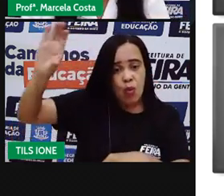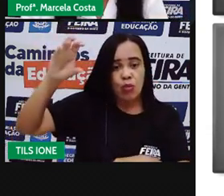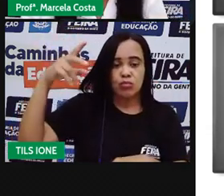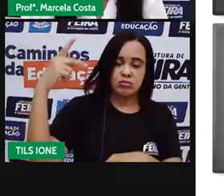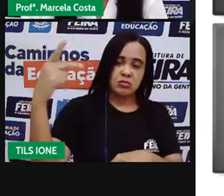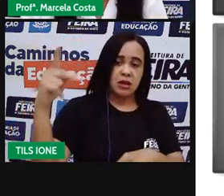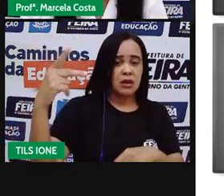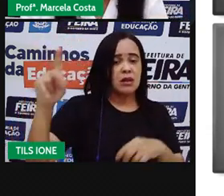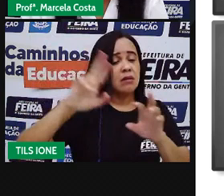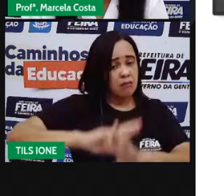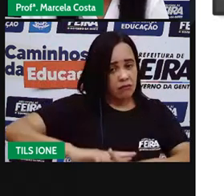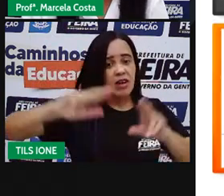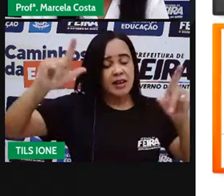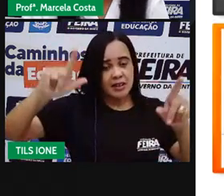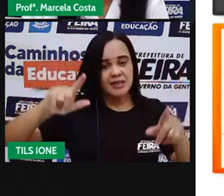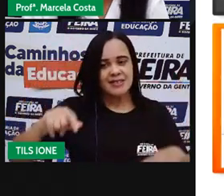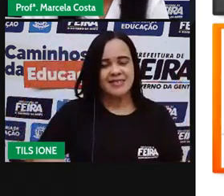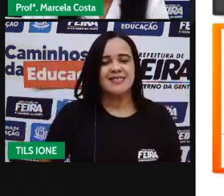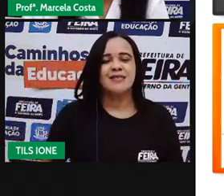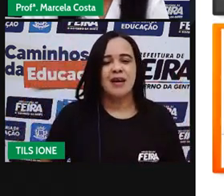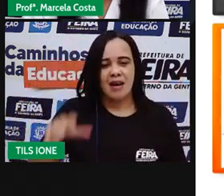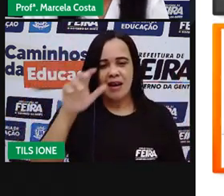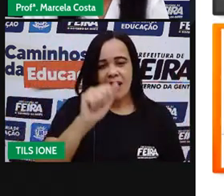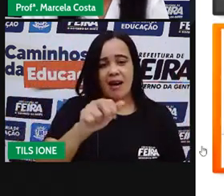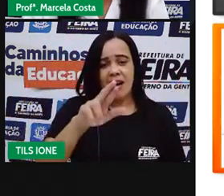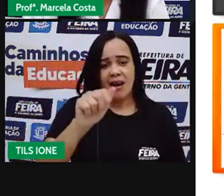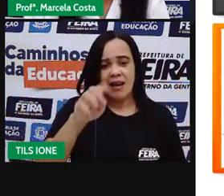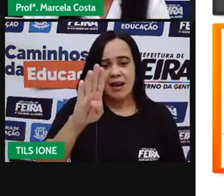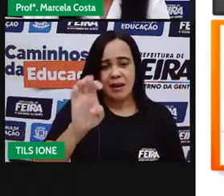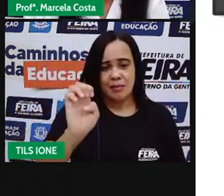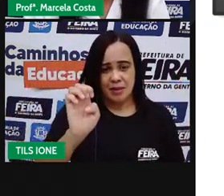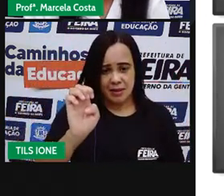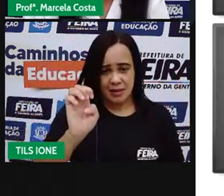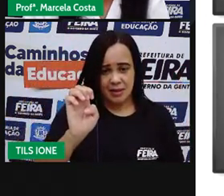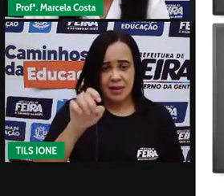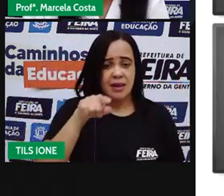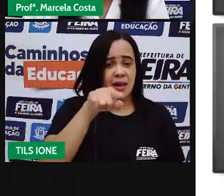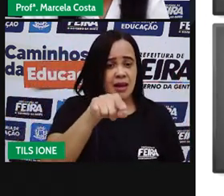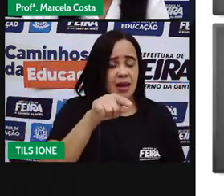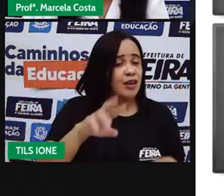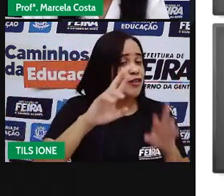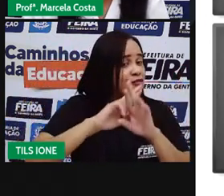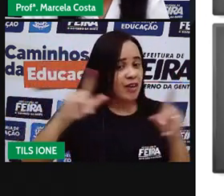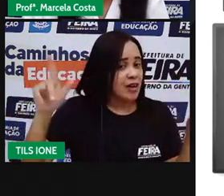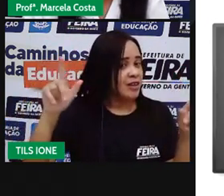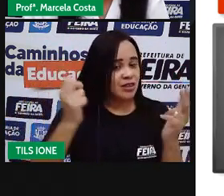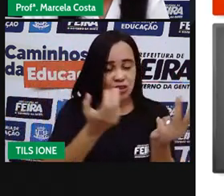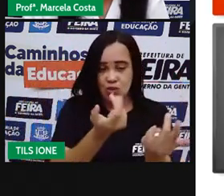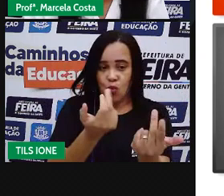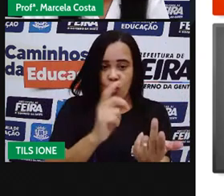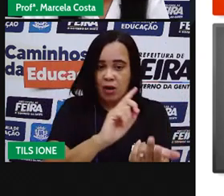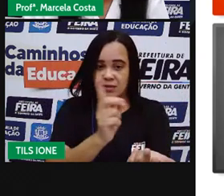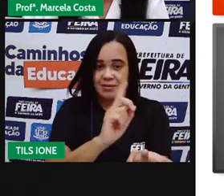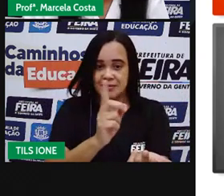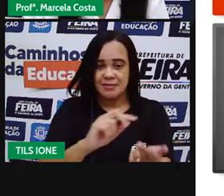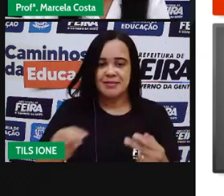cultura árabe, por exemplo. Ó, vê aqui que não é semelhante.